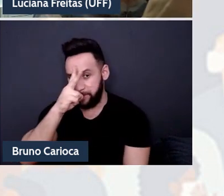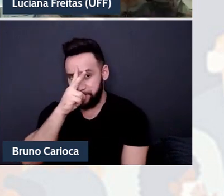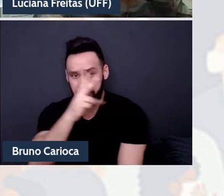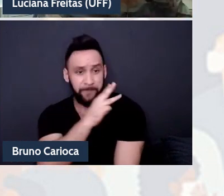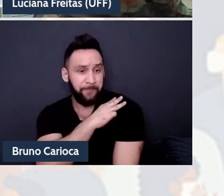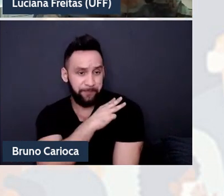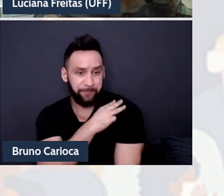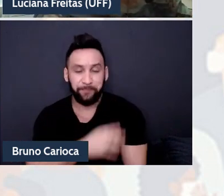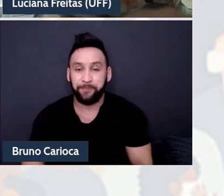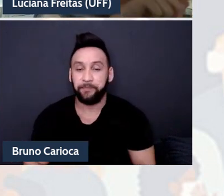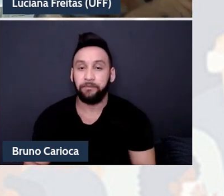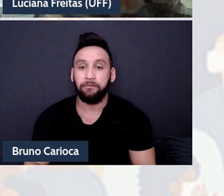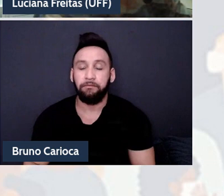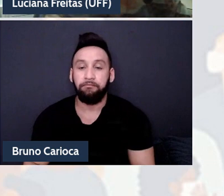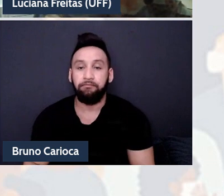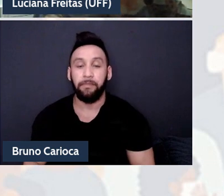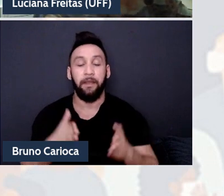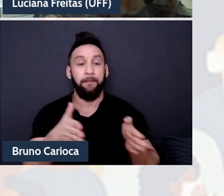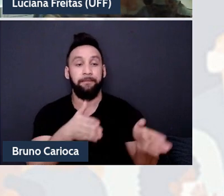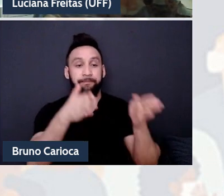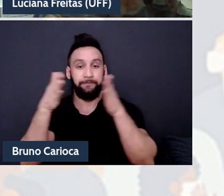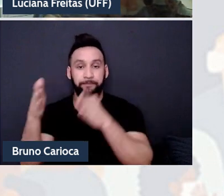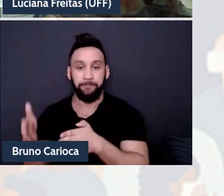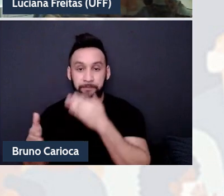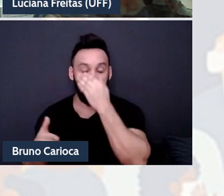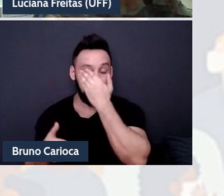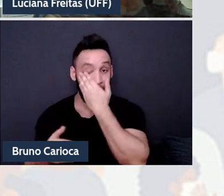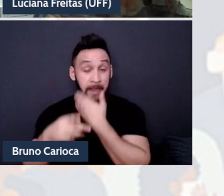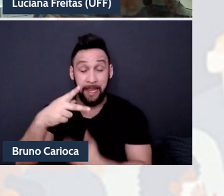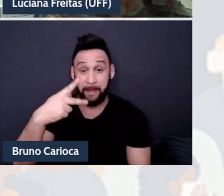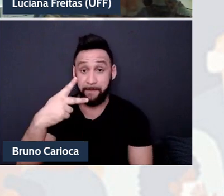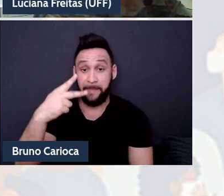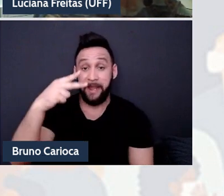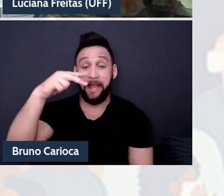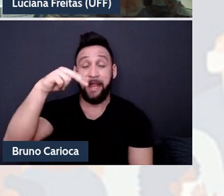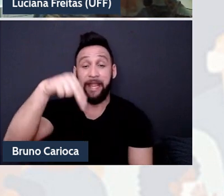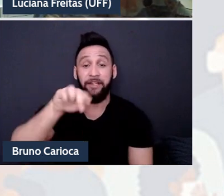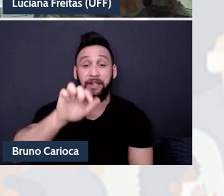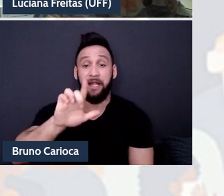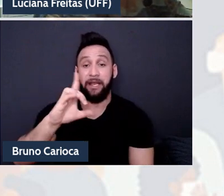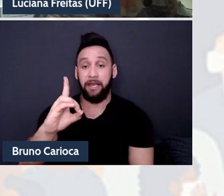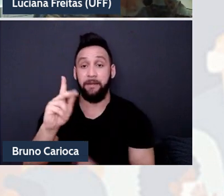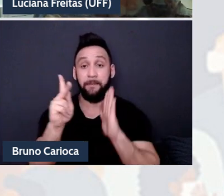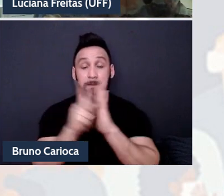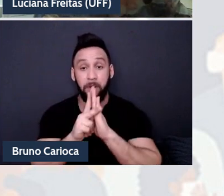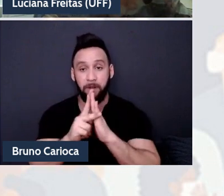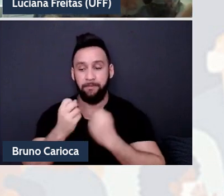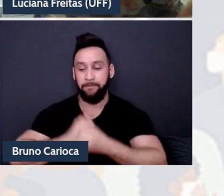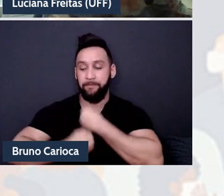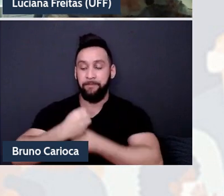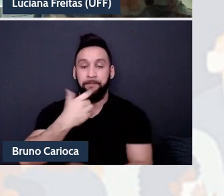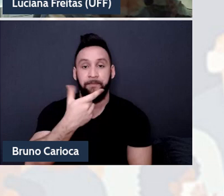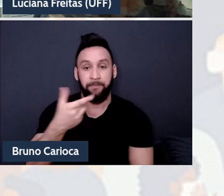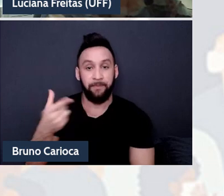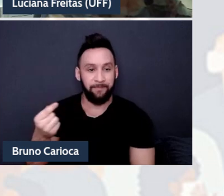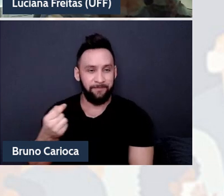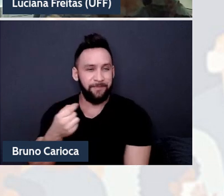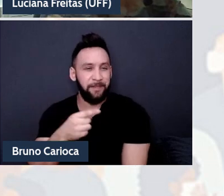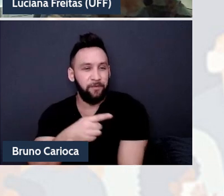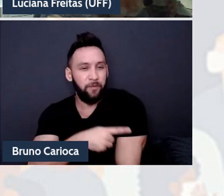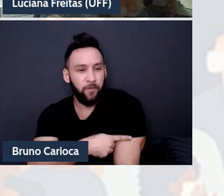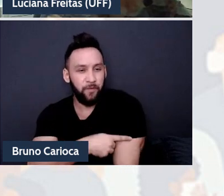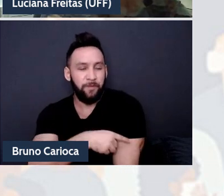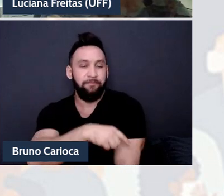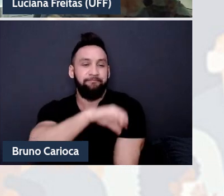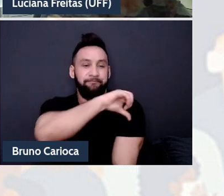E aí, por exemplo, a gente vê, esse daí é o PNLD 2020, que é ainda de ensino fundamental. Saiu